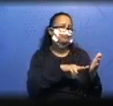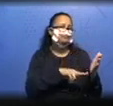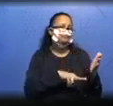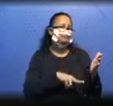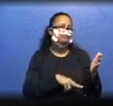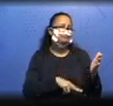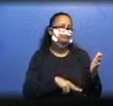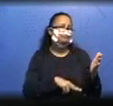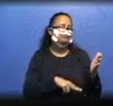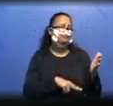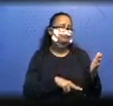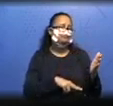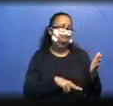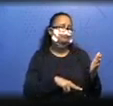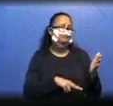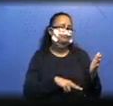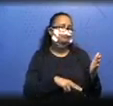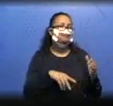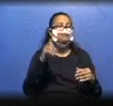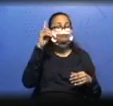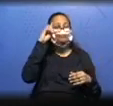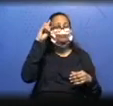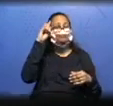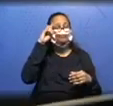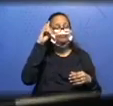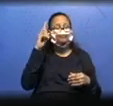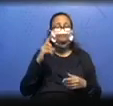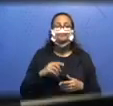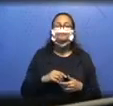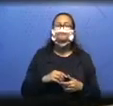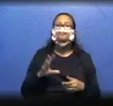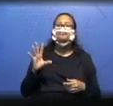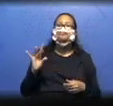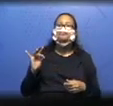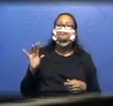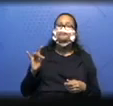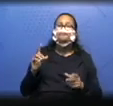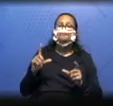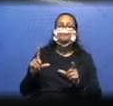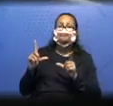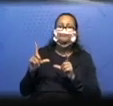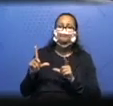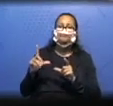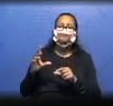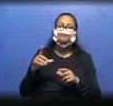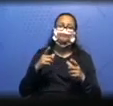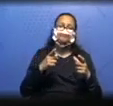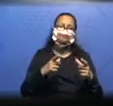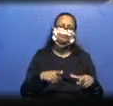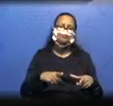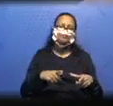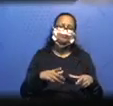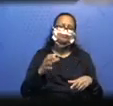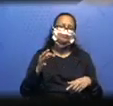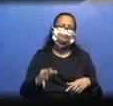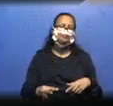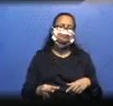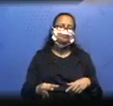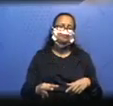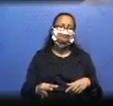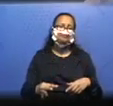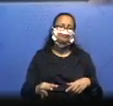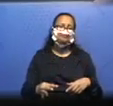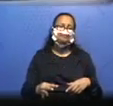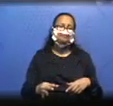reler o texto deste módulo para se certificar das datas. Colar as imagens nos